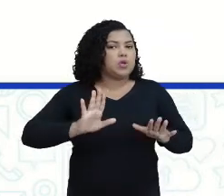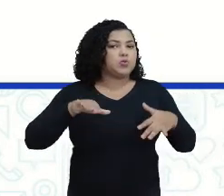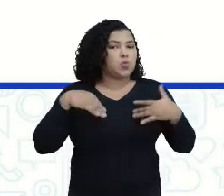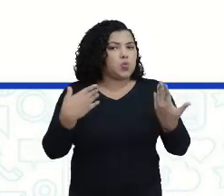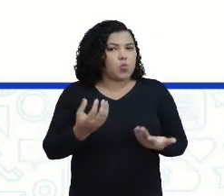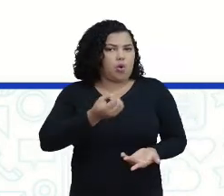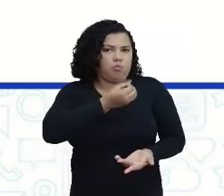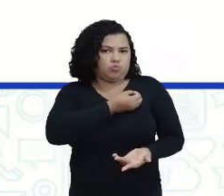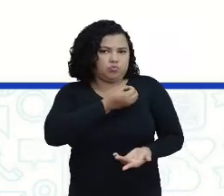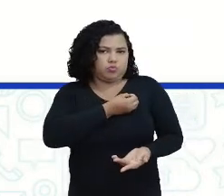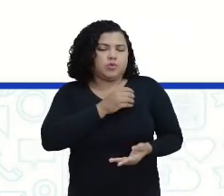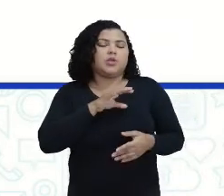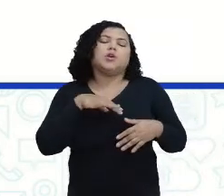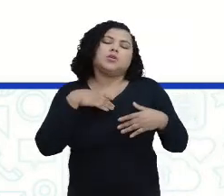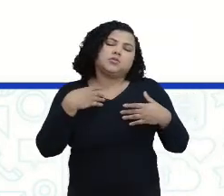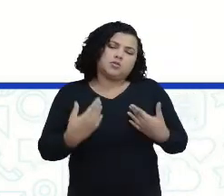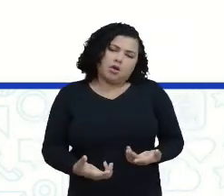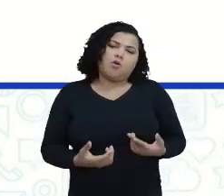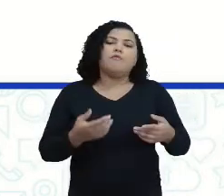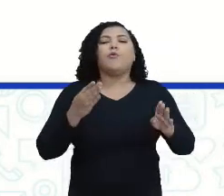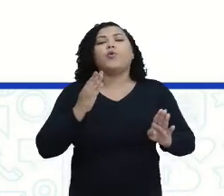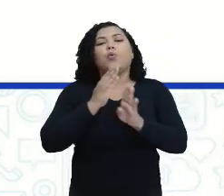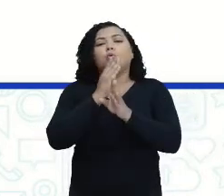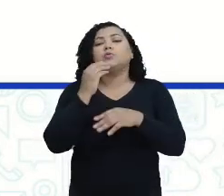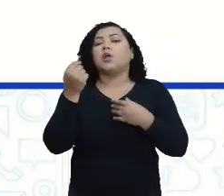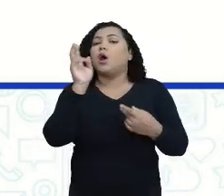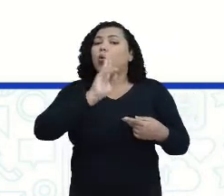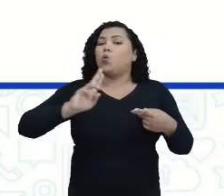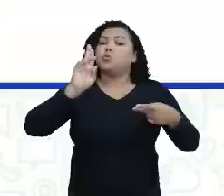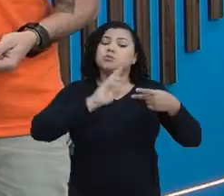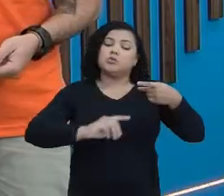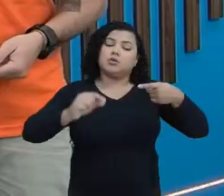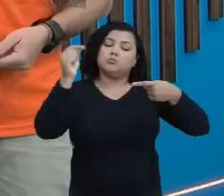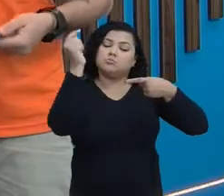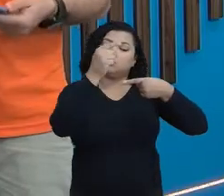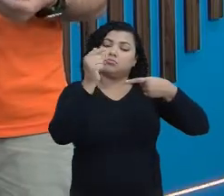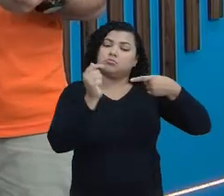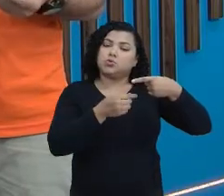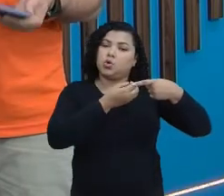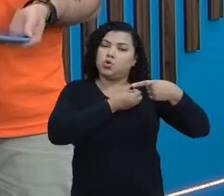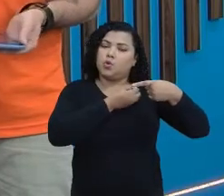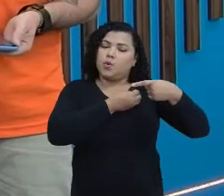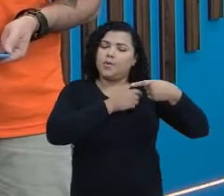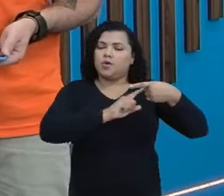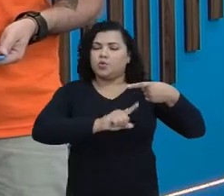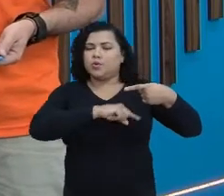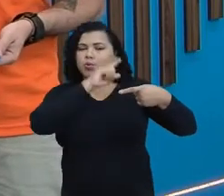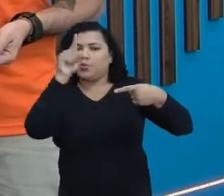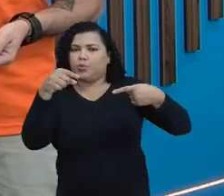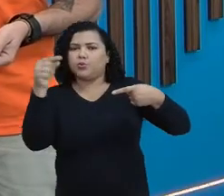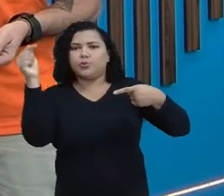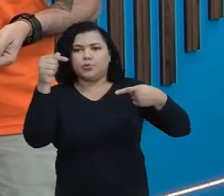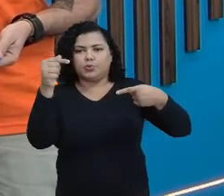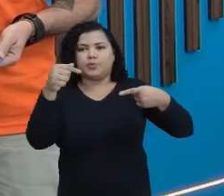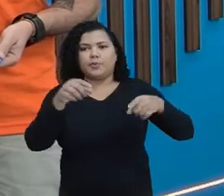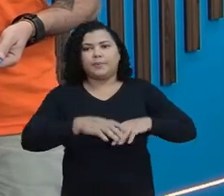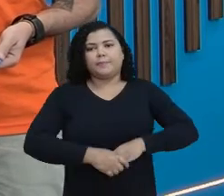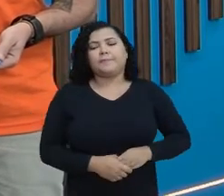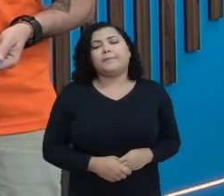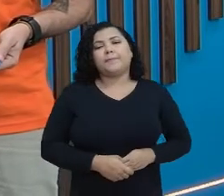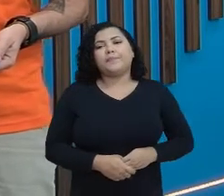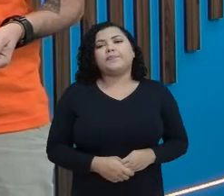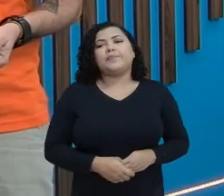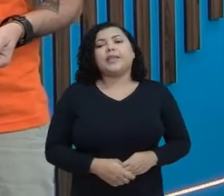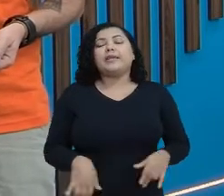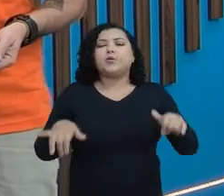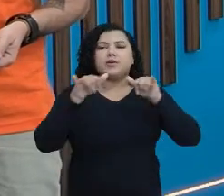interrogação, vai ser dado, vai ser encontrado em função daqueles 3 valores que já estão conhecidos. Essa informação